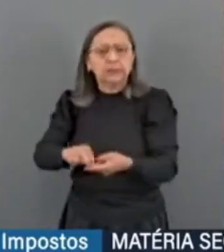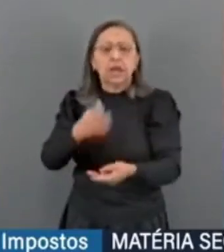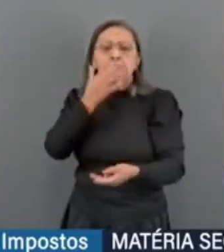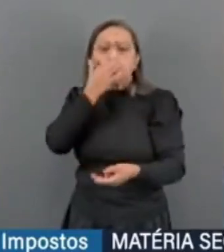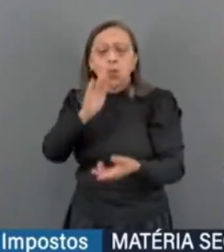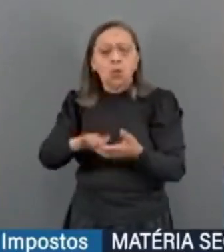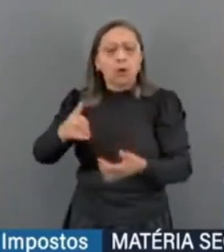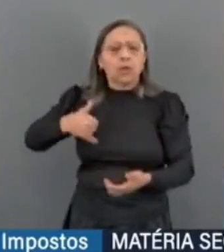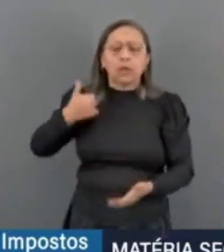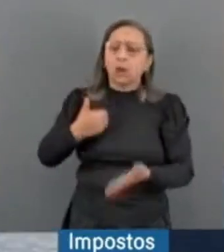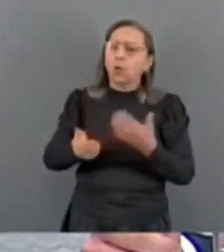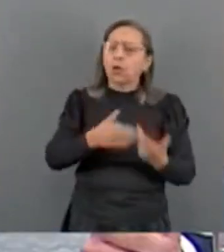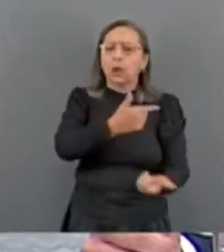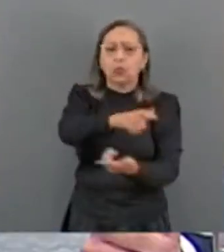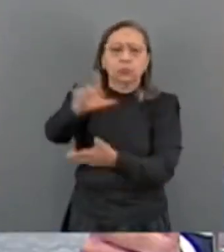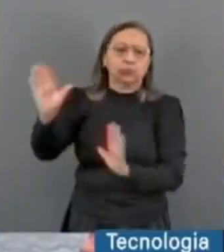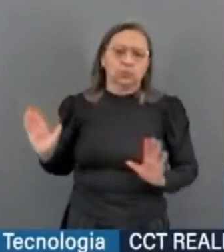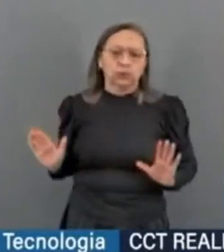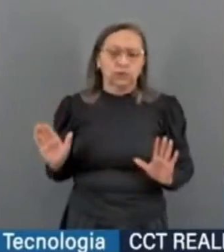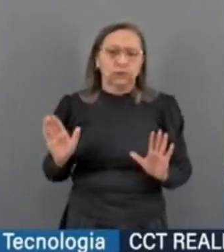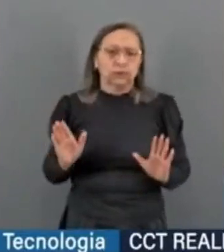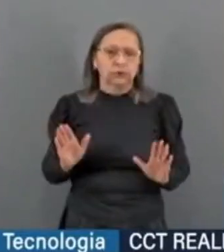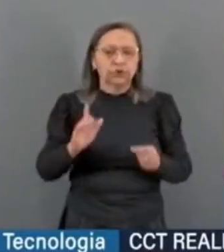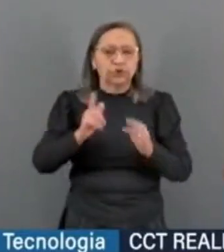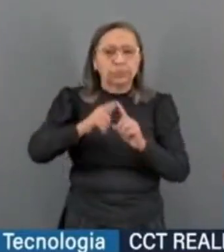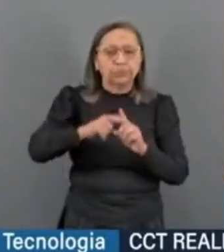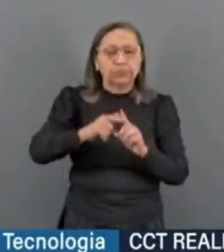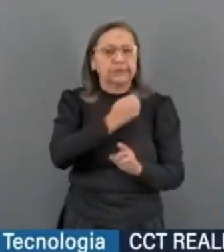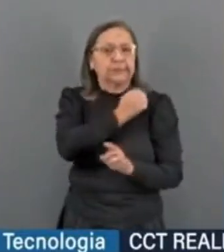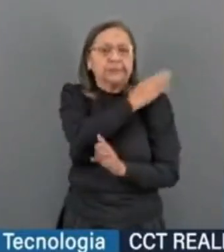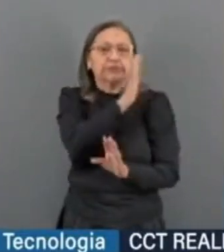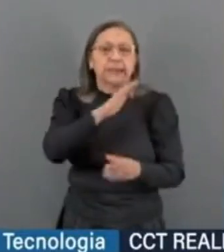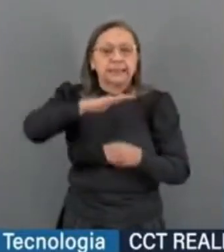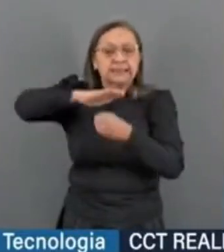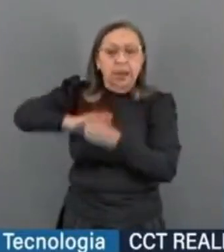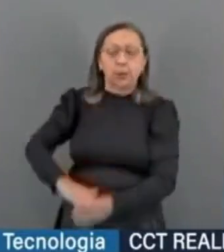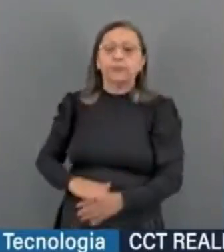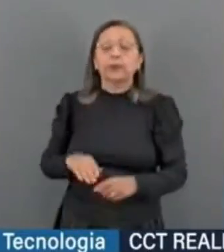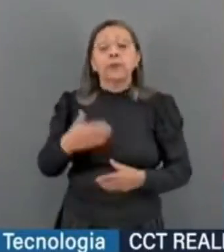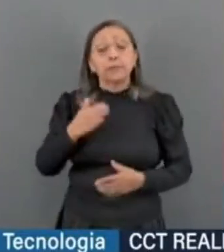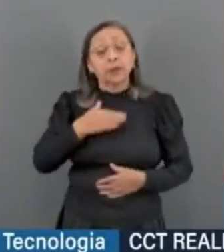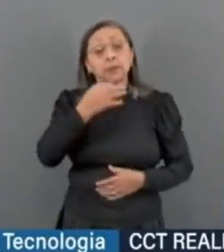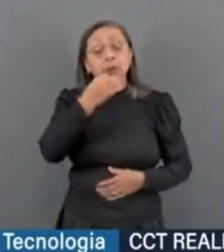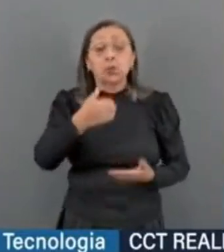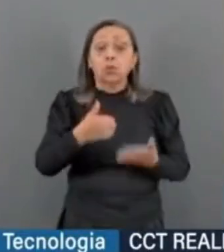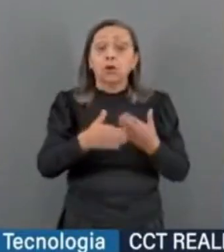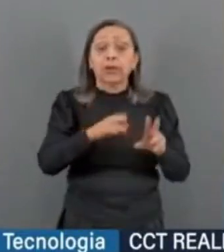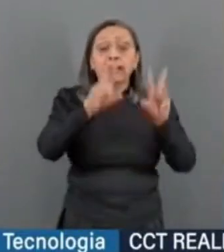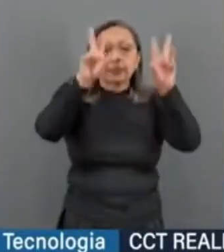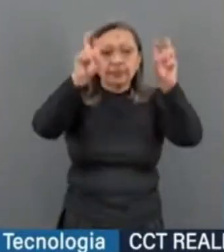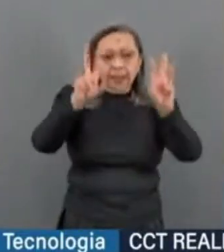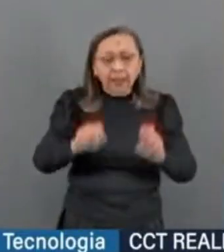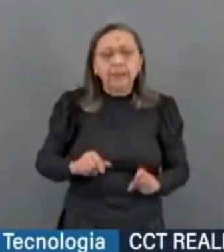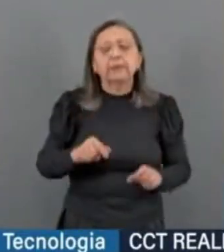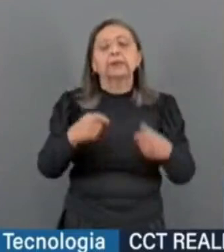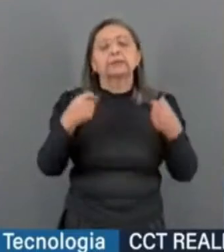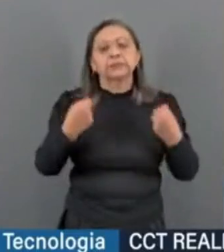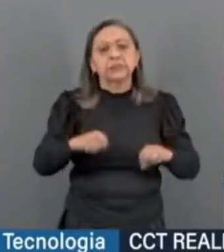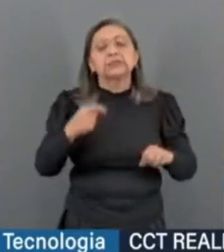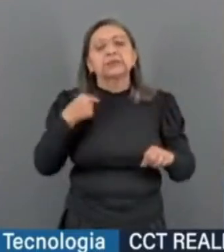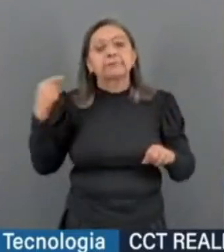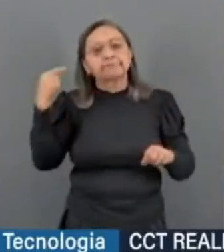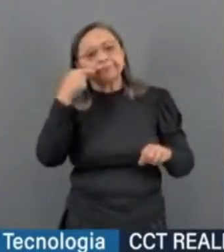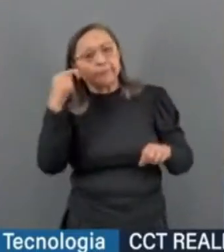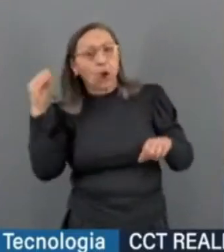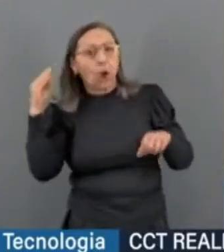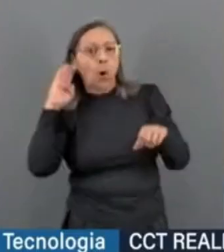idade, quaisquer outras formas de discriminação. Então, ao meu ver, qualquer tema terá que passar